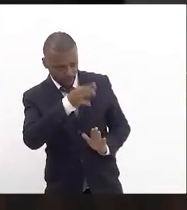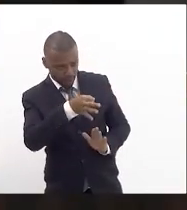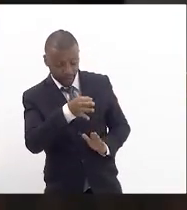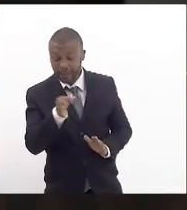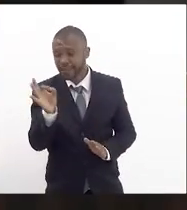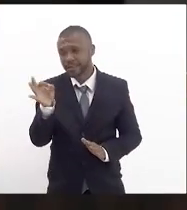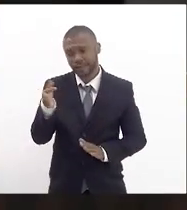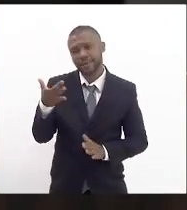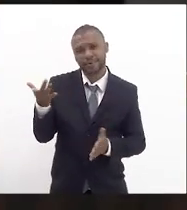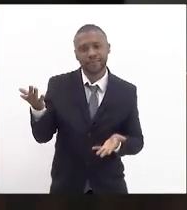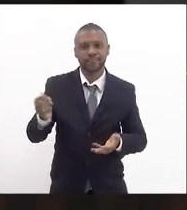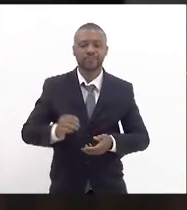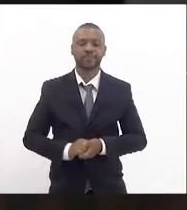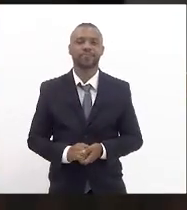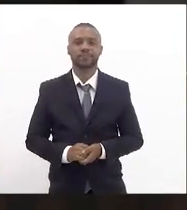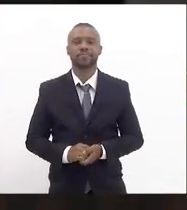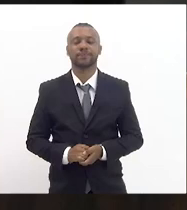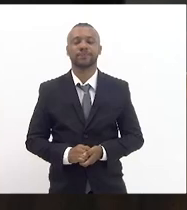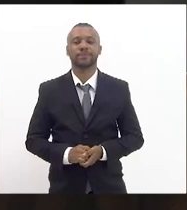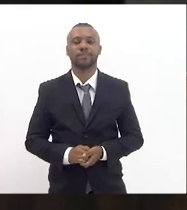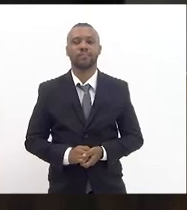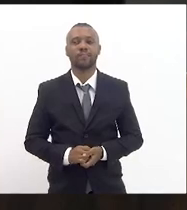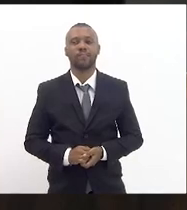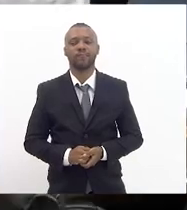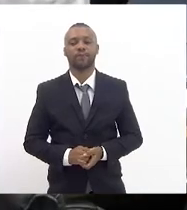muitas vezes.